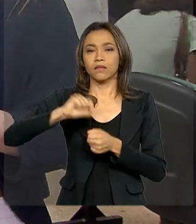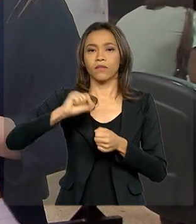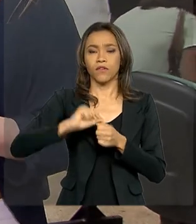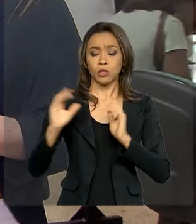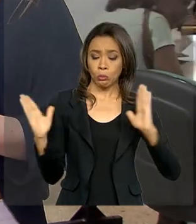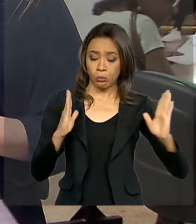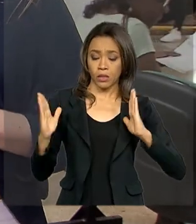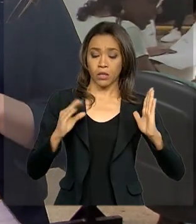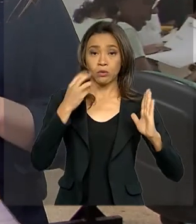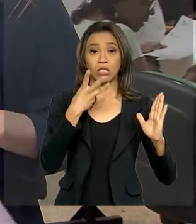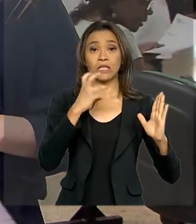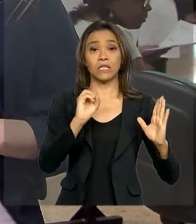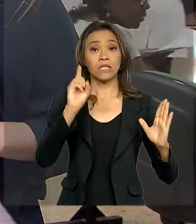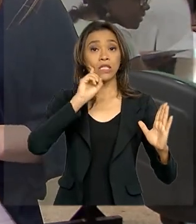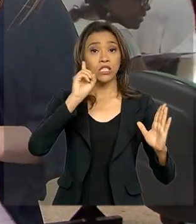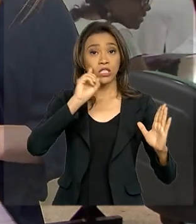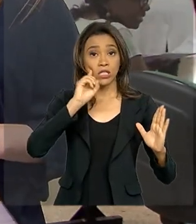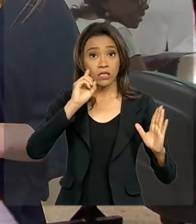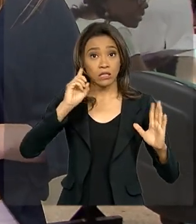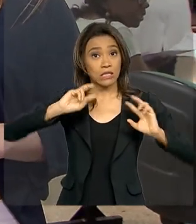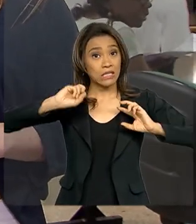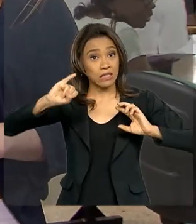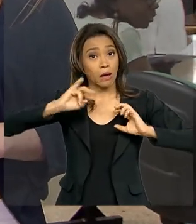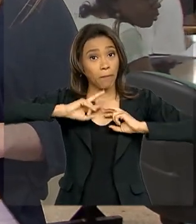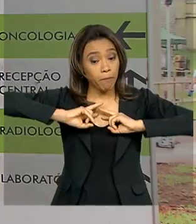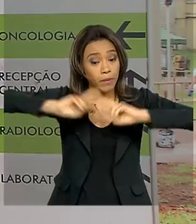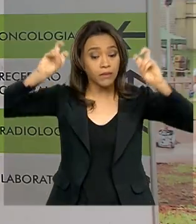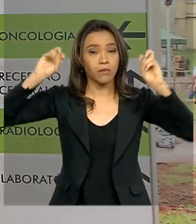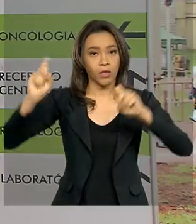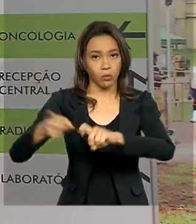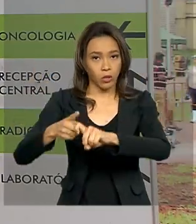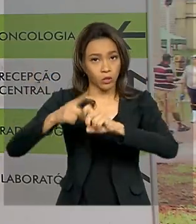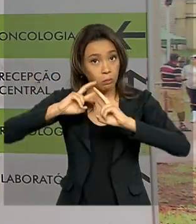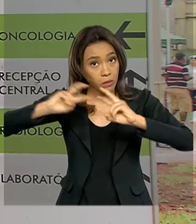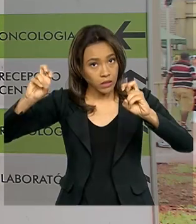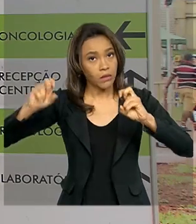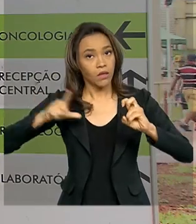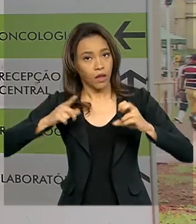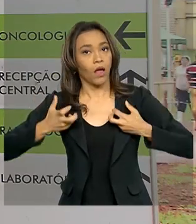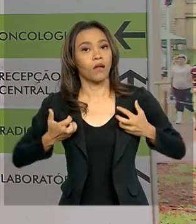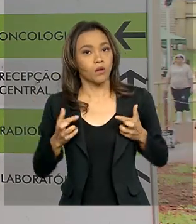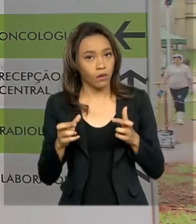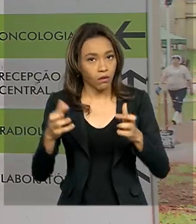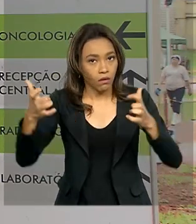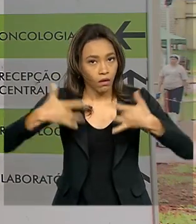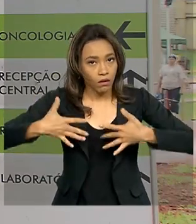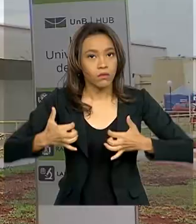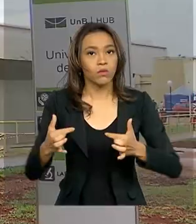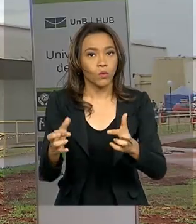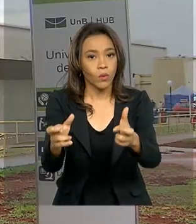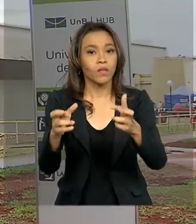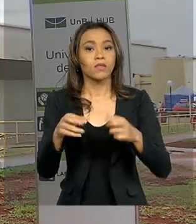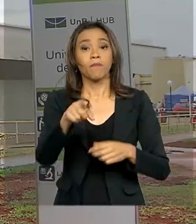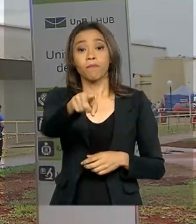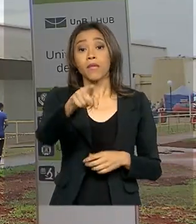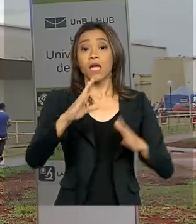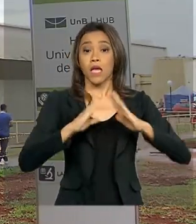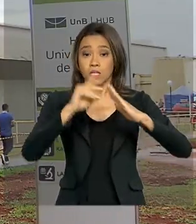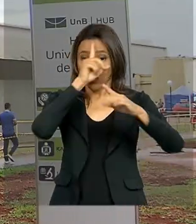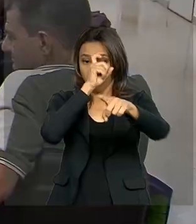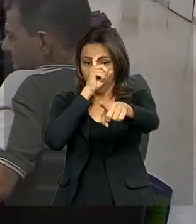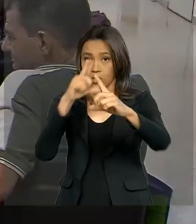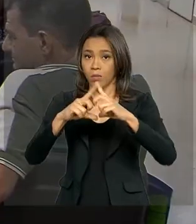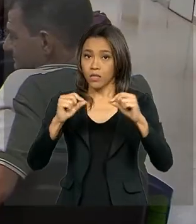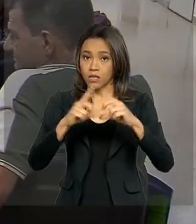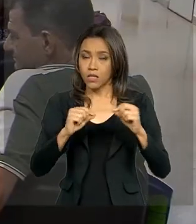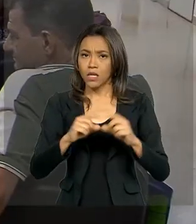de 30 dias após a primeira suspeita do médico atualmente o hospital universitário de brasília recebe por semana